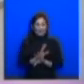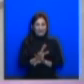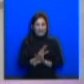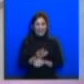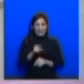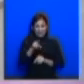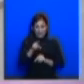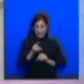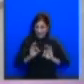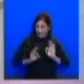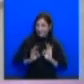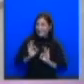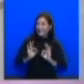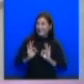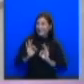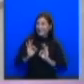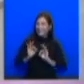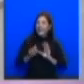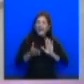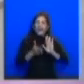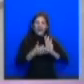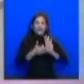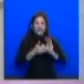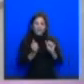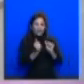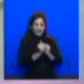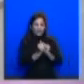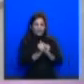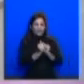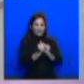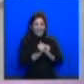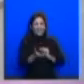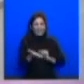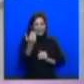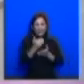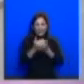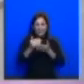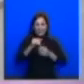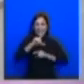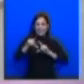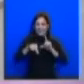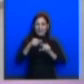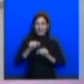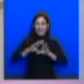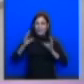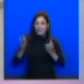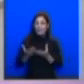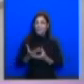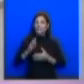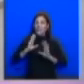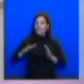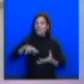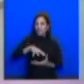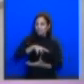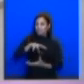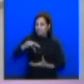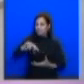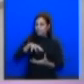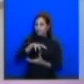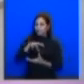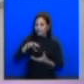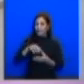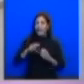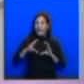aqui. Você está preparado? Apostas em mãos? Vamos começar o sorteio. O nosso globo número 1 já está